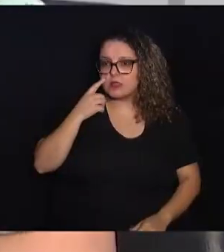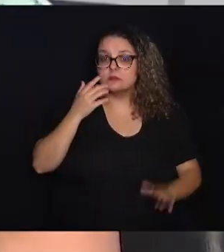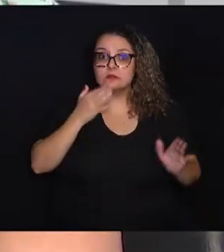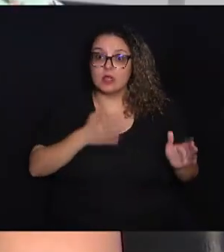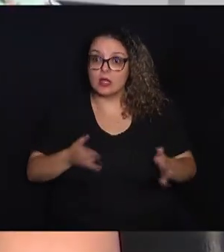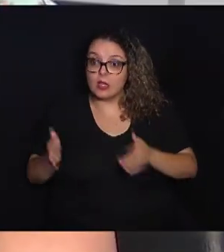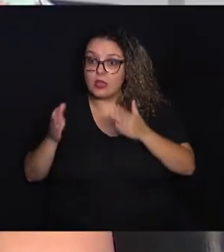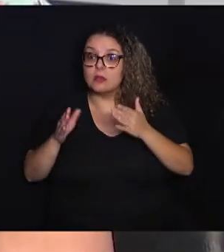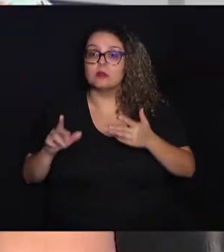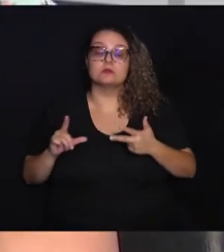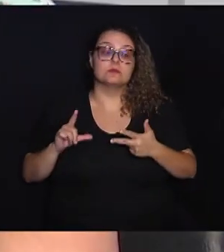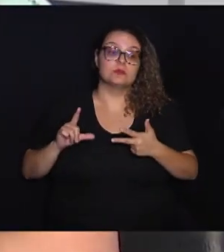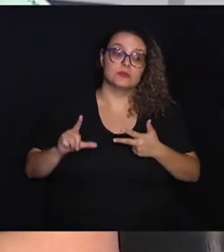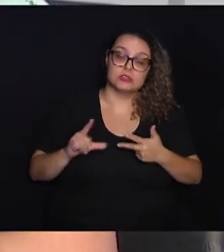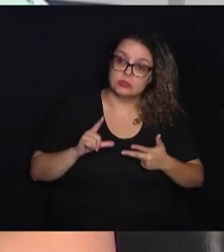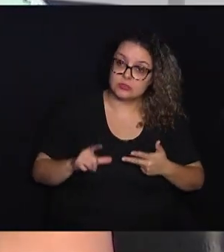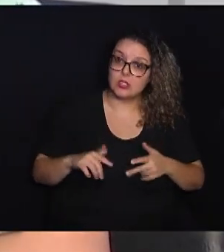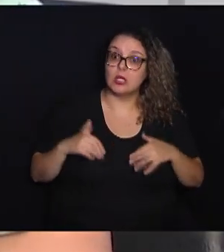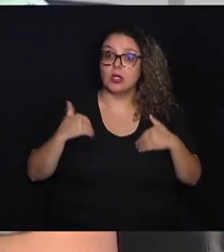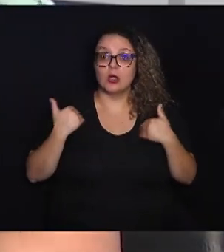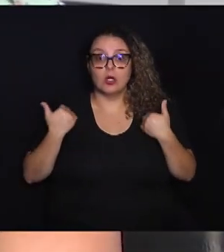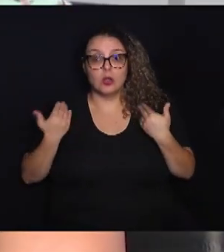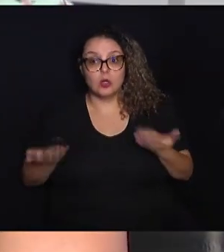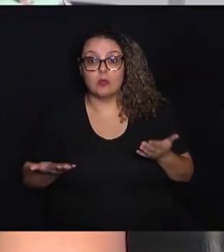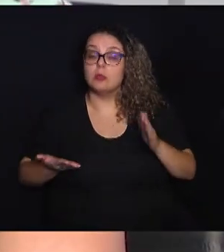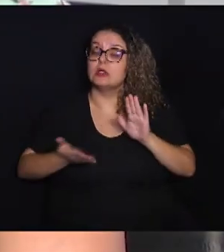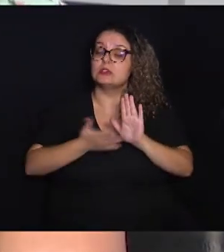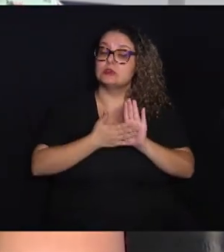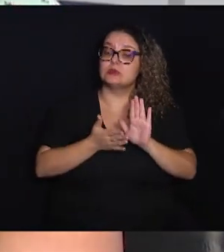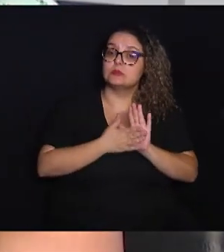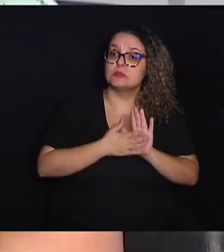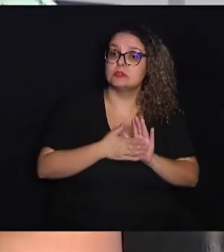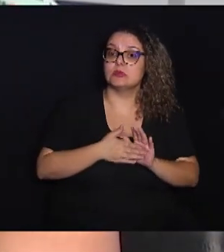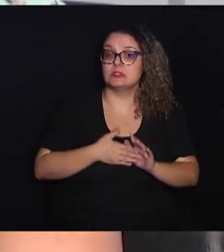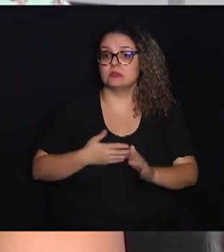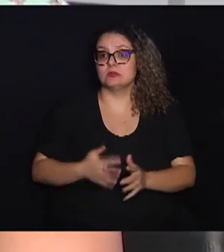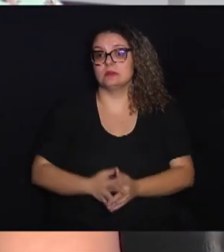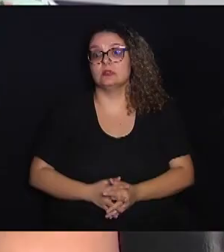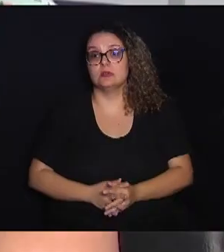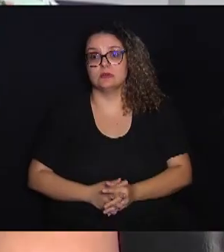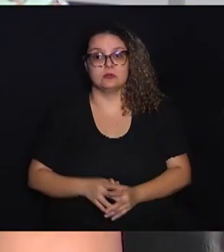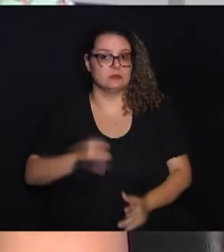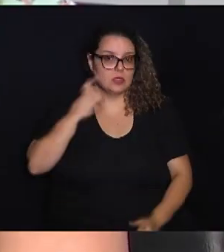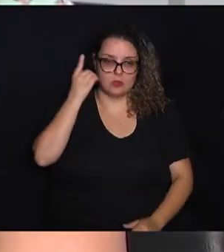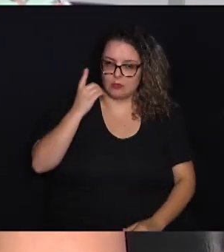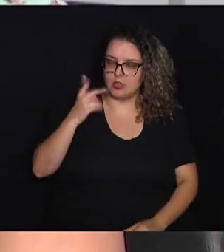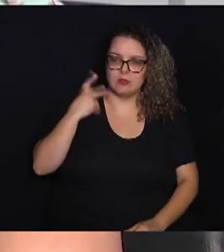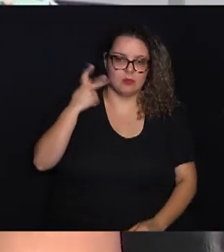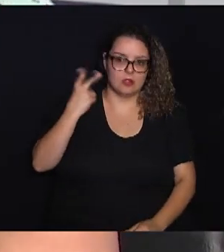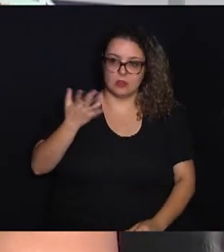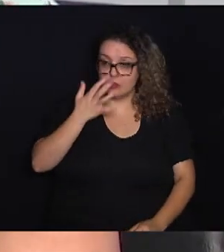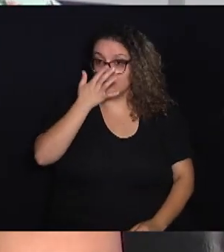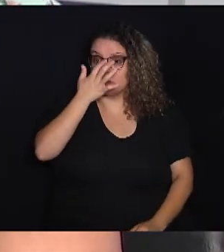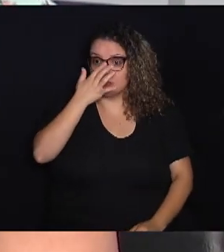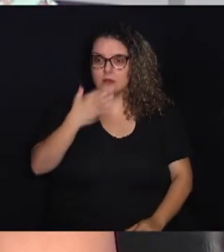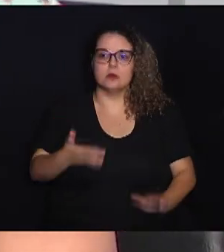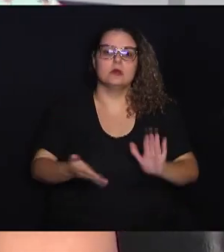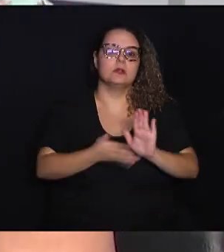produções legislativas, quais são as proposições que esses deputados, vereadores estão